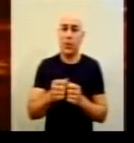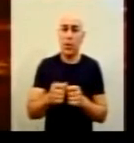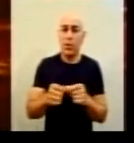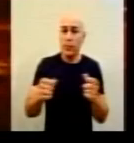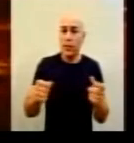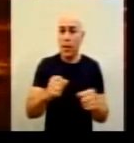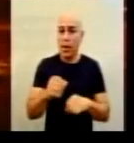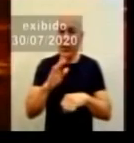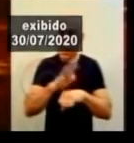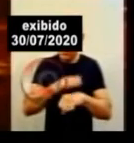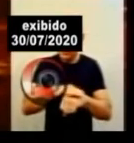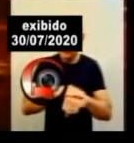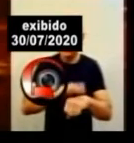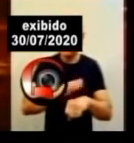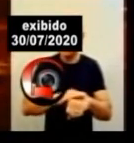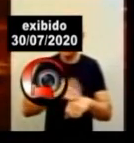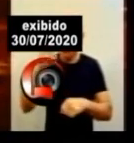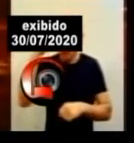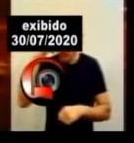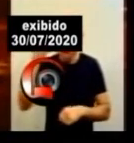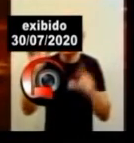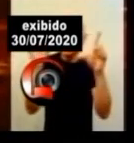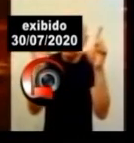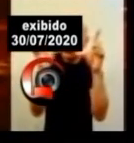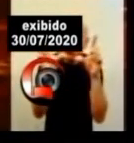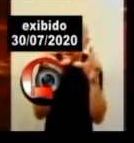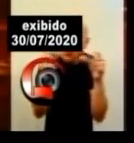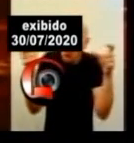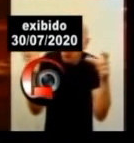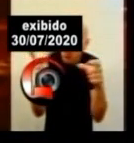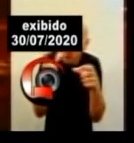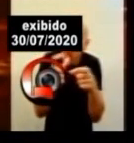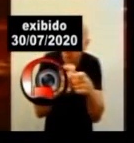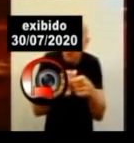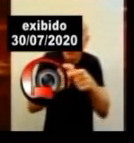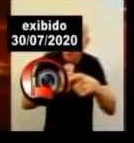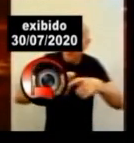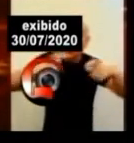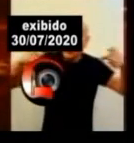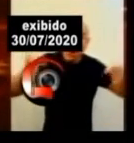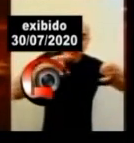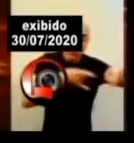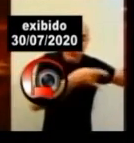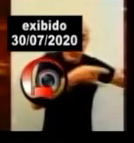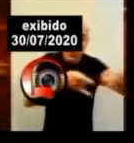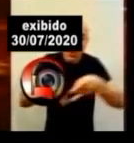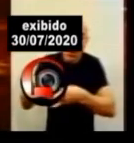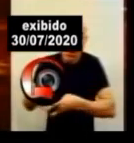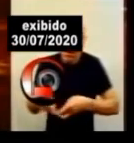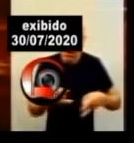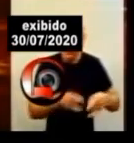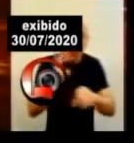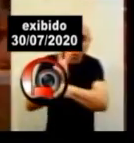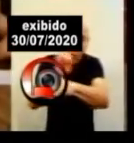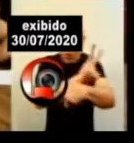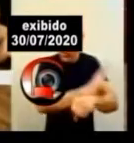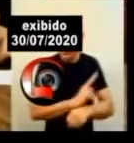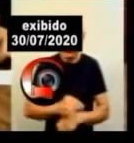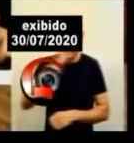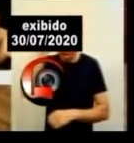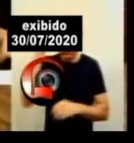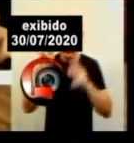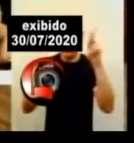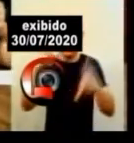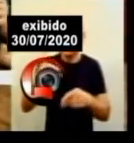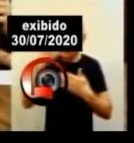que realmente nós consigamos aí reduzir a transmissão, aumentar leito e prestar a melhor assistência possível para a população.